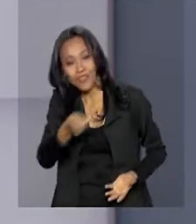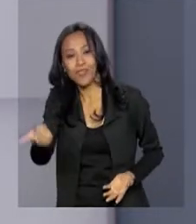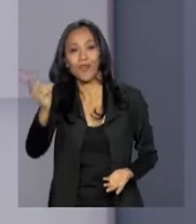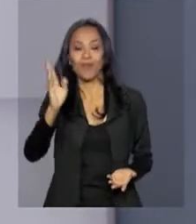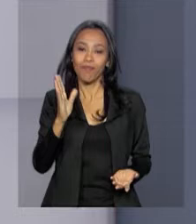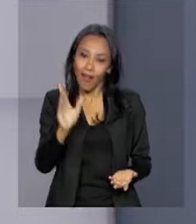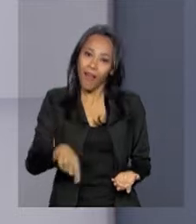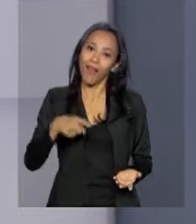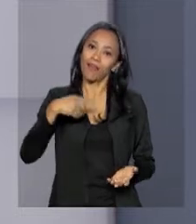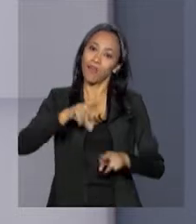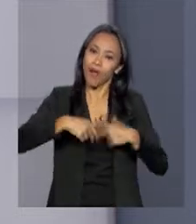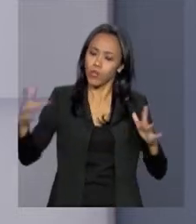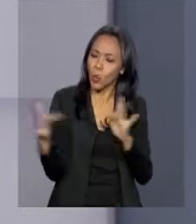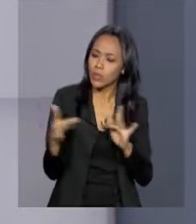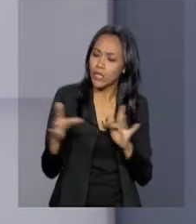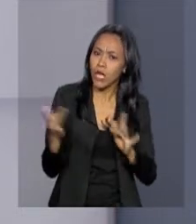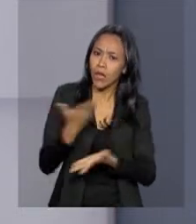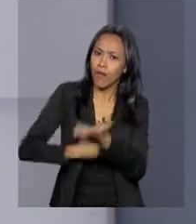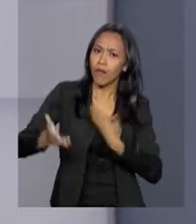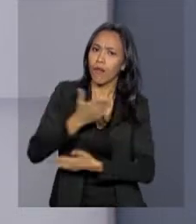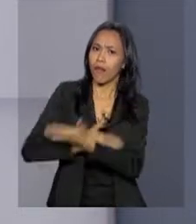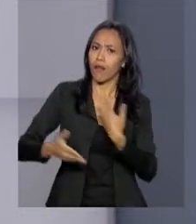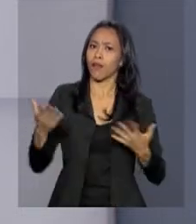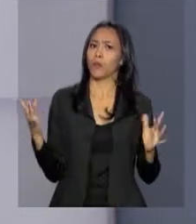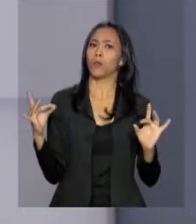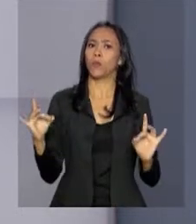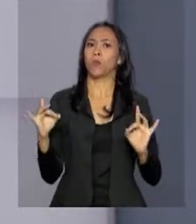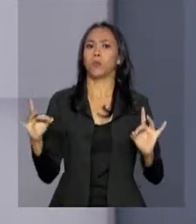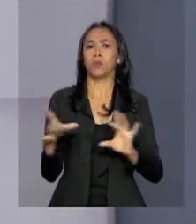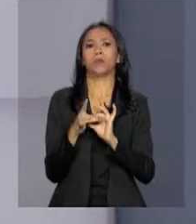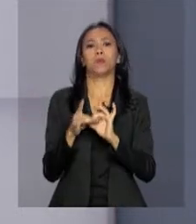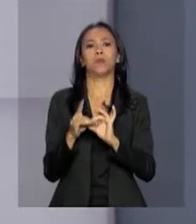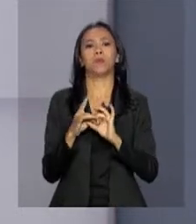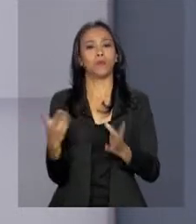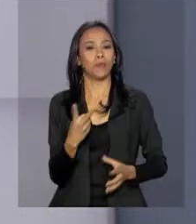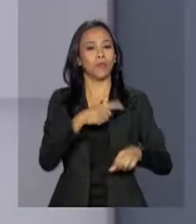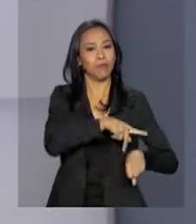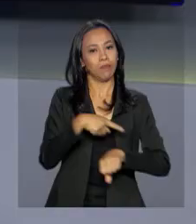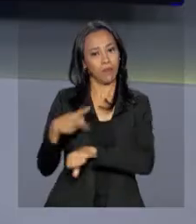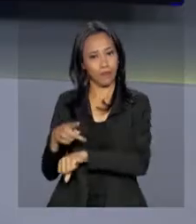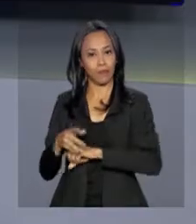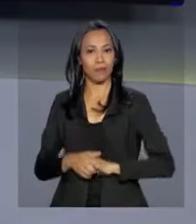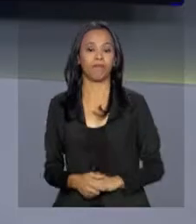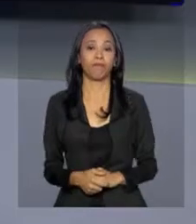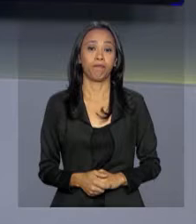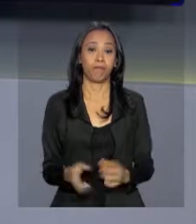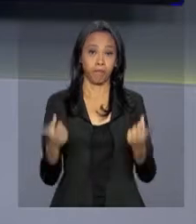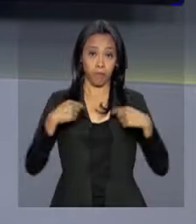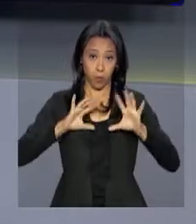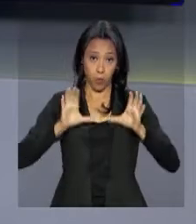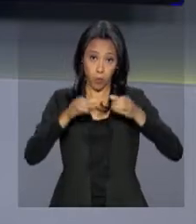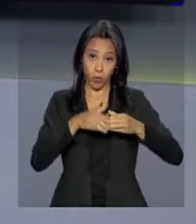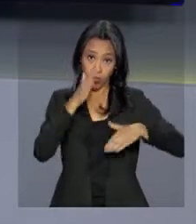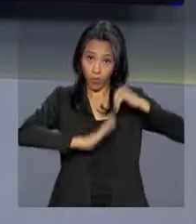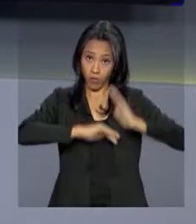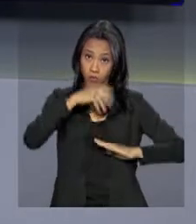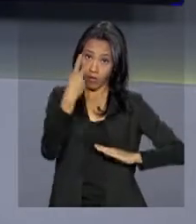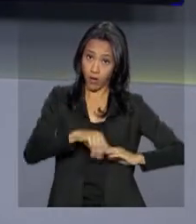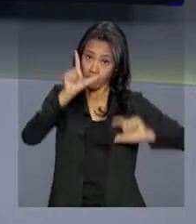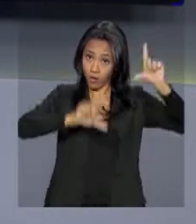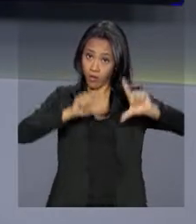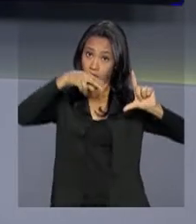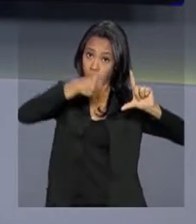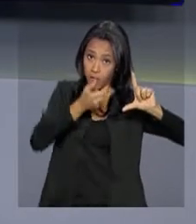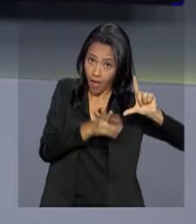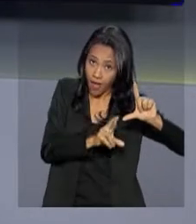reconhecimento da profundidade importância dos laços que unem as duas nações ea equipe da tv nbr que está em assunção